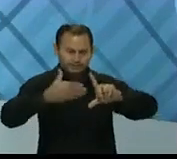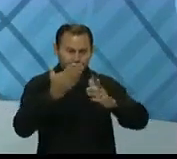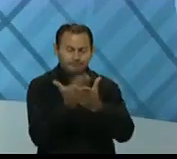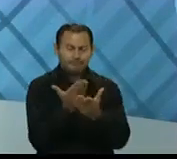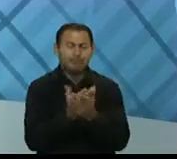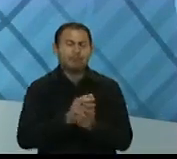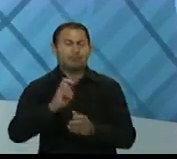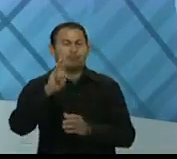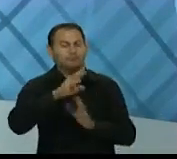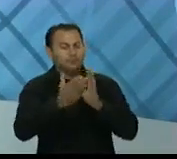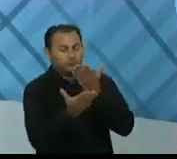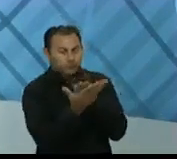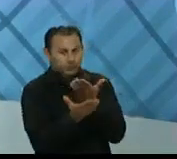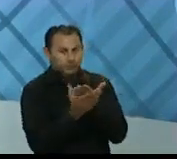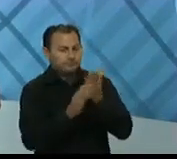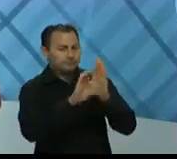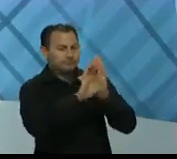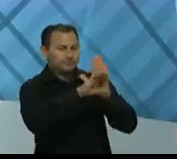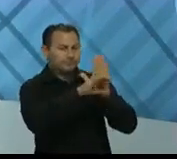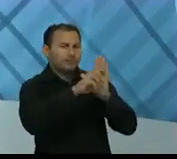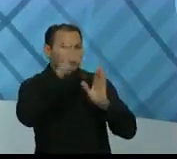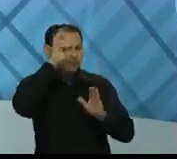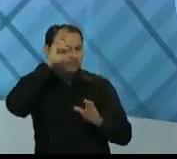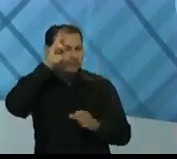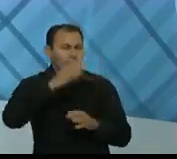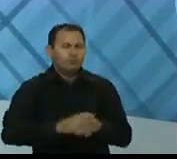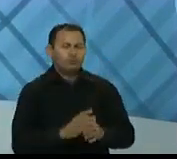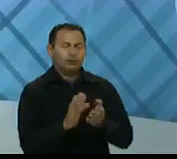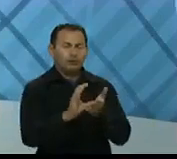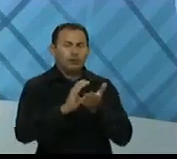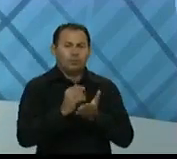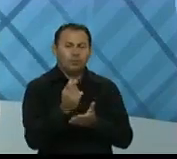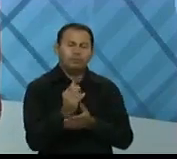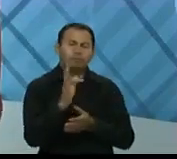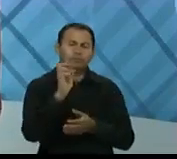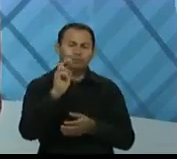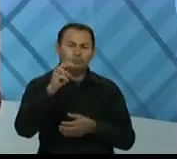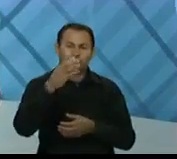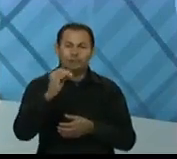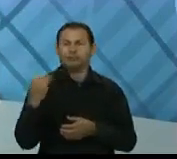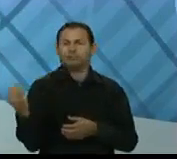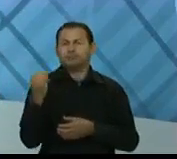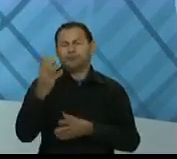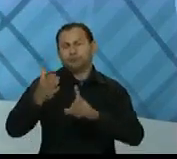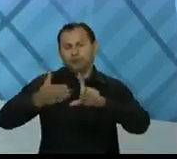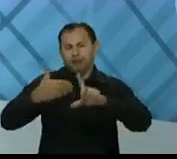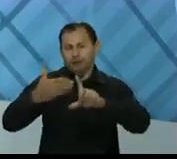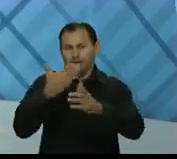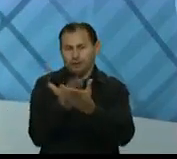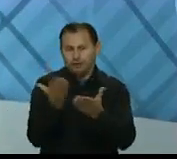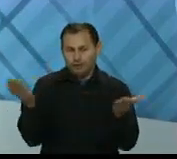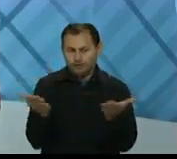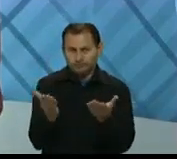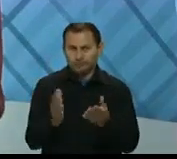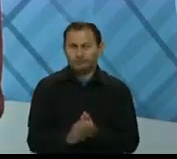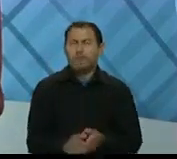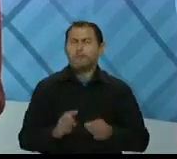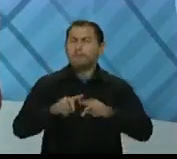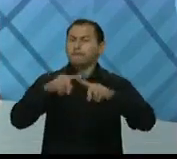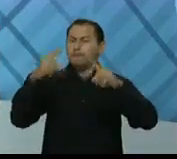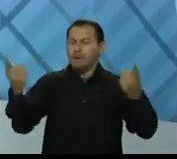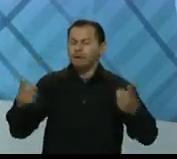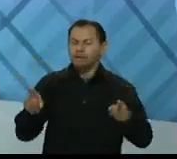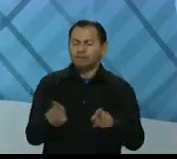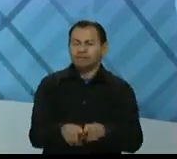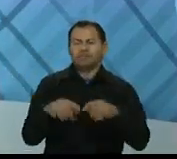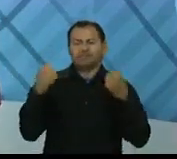esses conceitos, lembraremos o conceito de funções, que é um conceito extremamente importante para a nossa aula. Mas, para isso, também